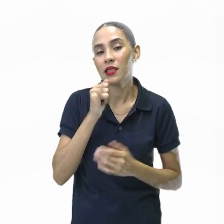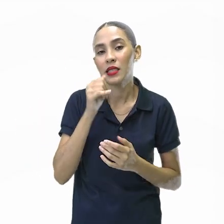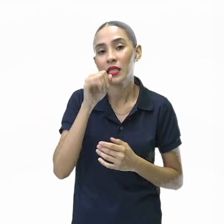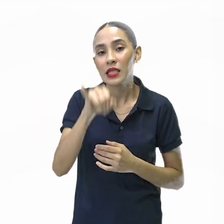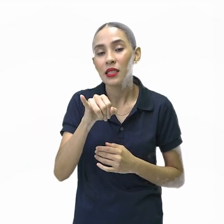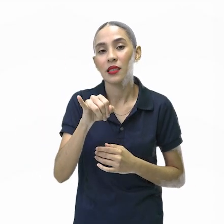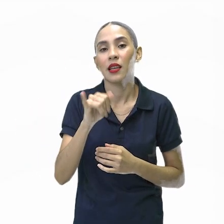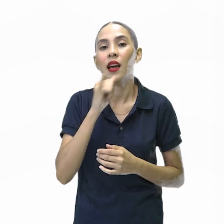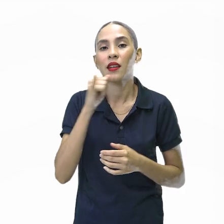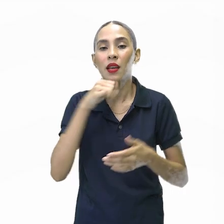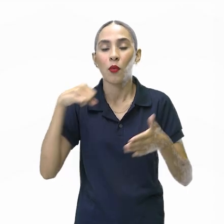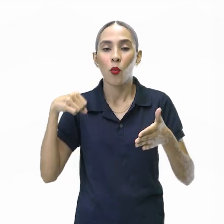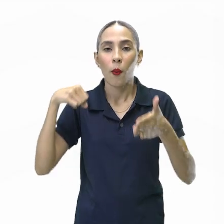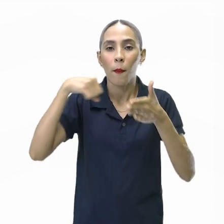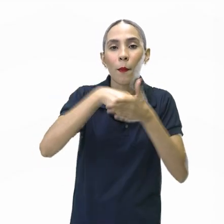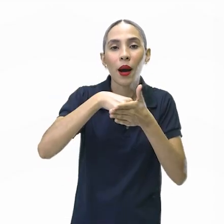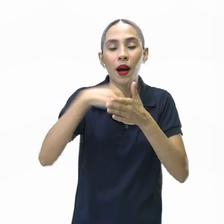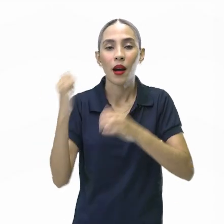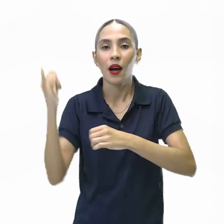com um avião,